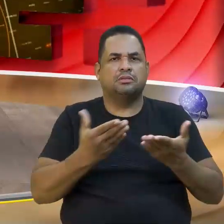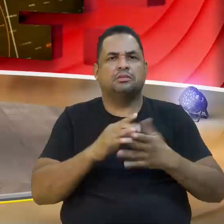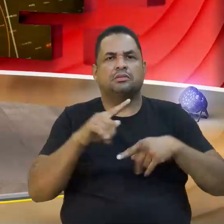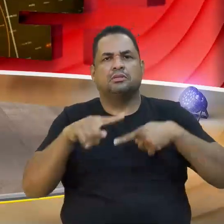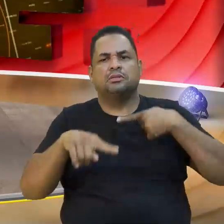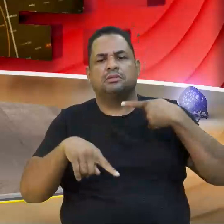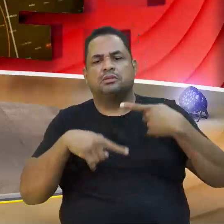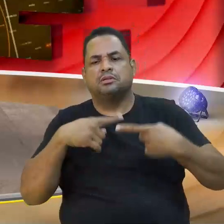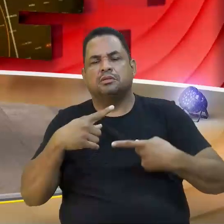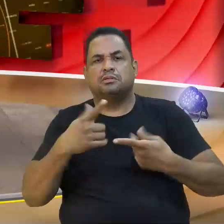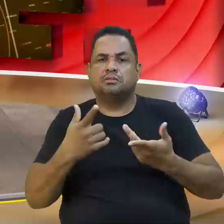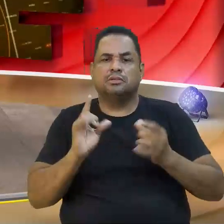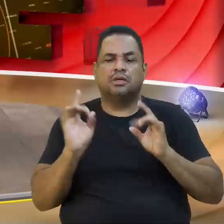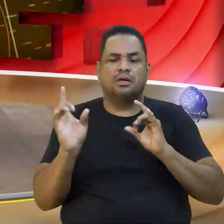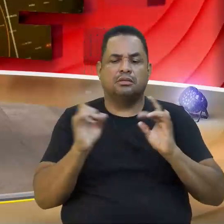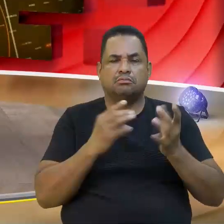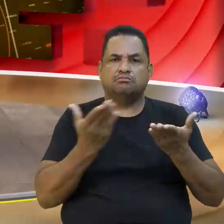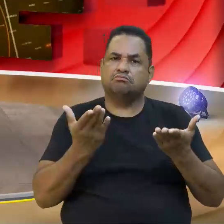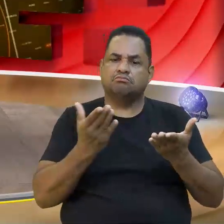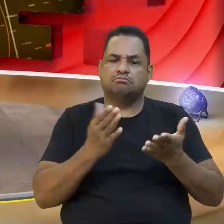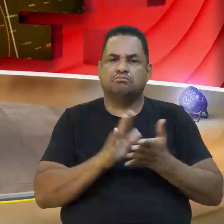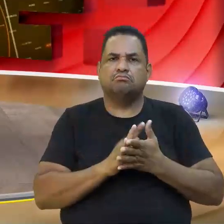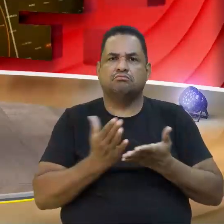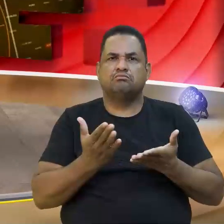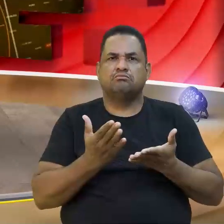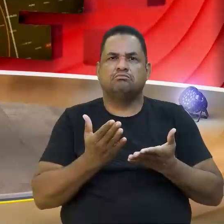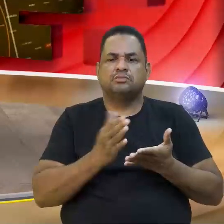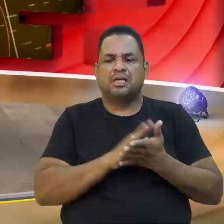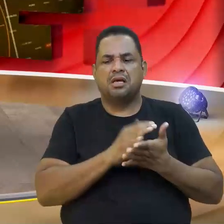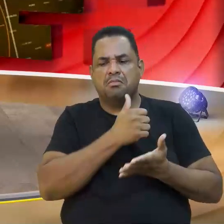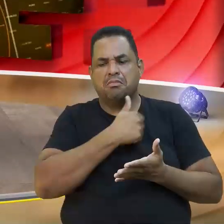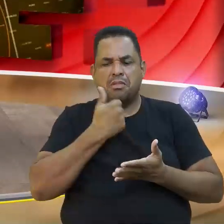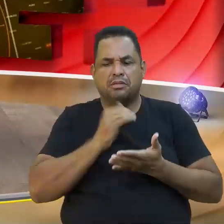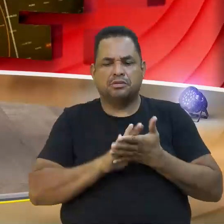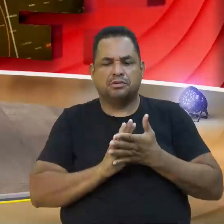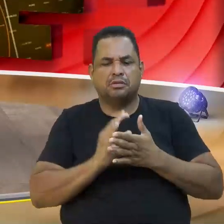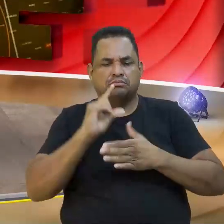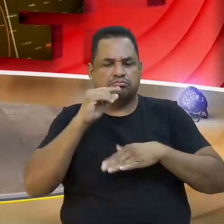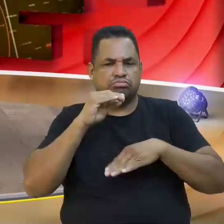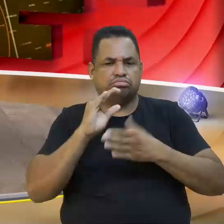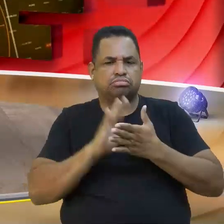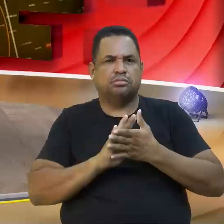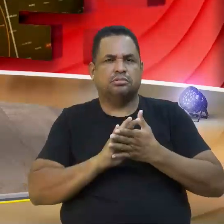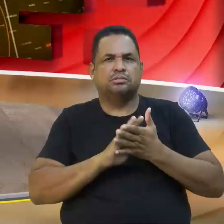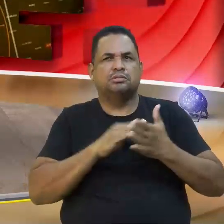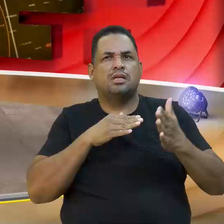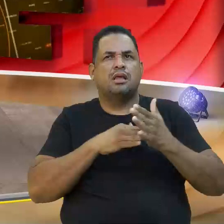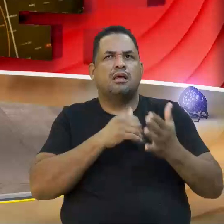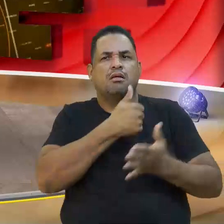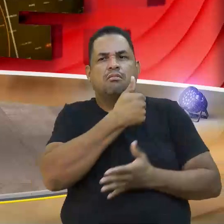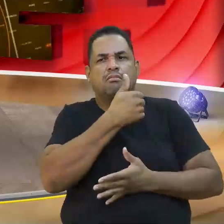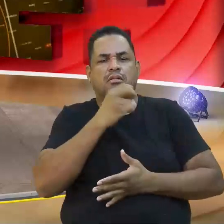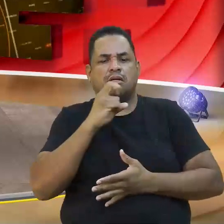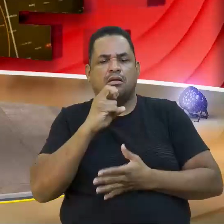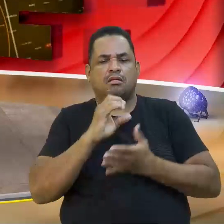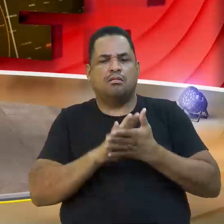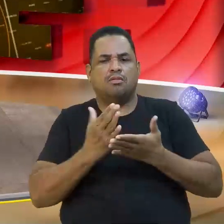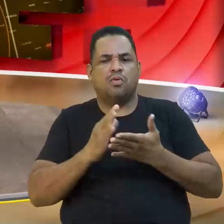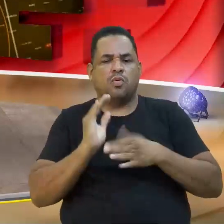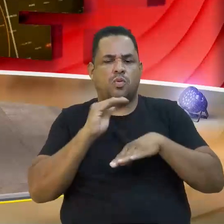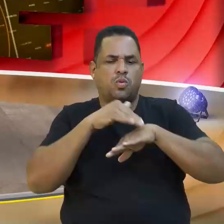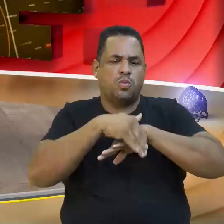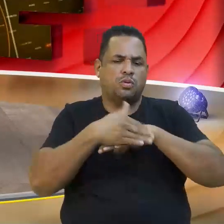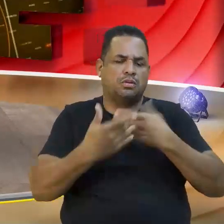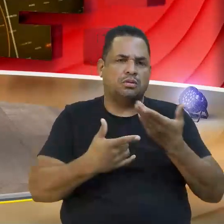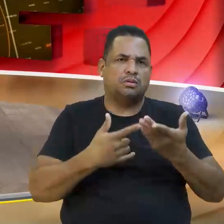das afinidades, né? Tem gente que rende bastante na madrugada. Vai até meia-noite, 1h da manhã. Já tem gente que gosta de acordar às